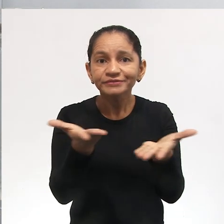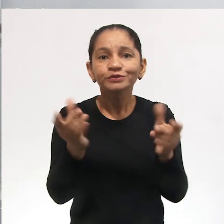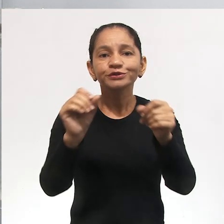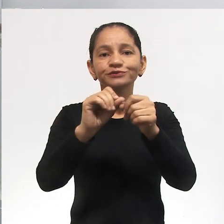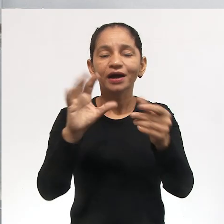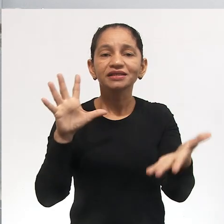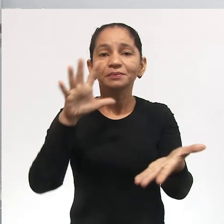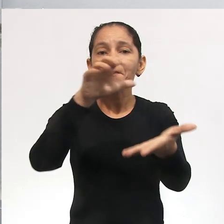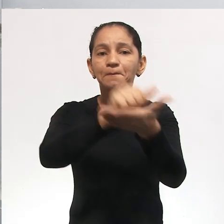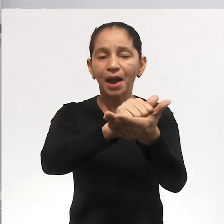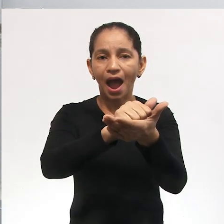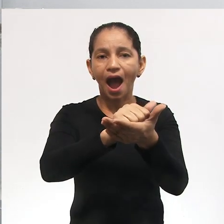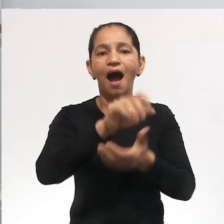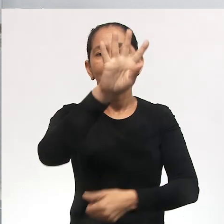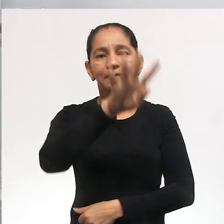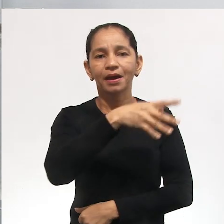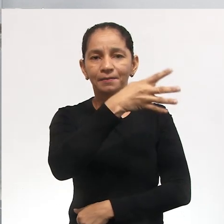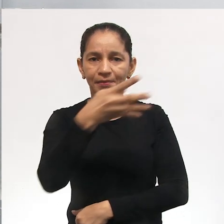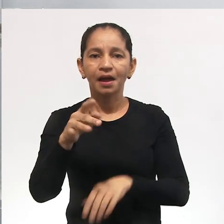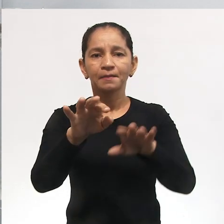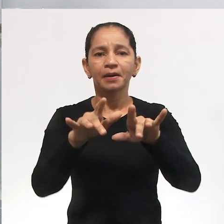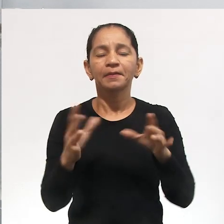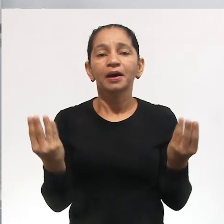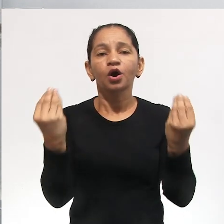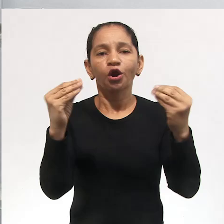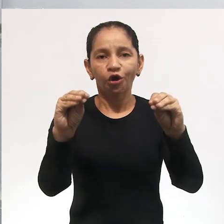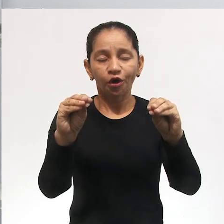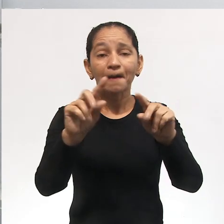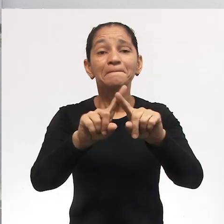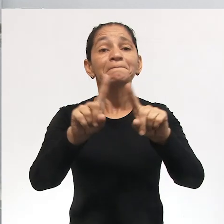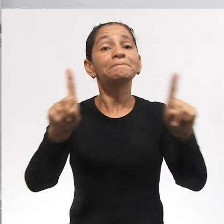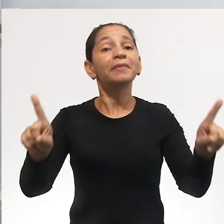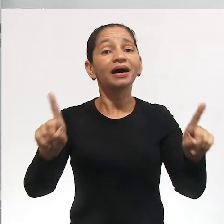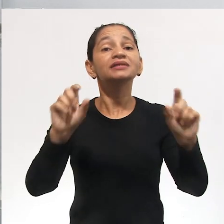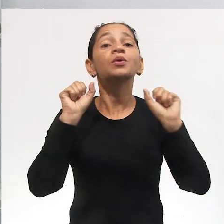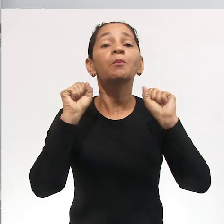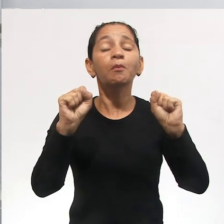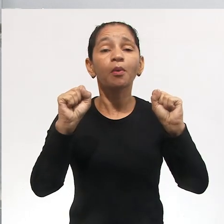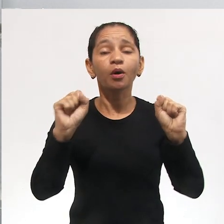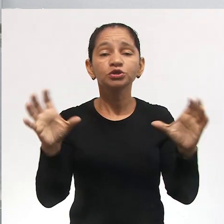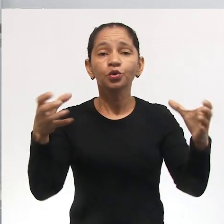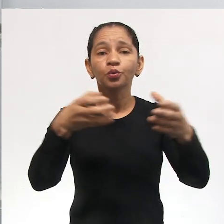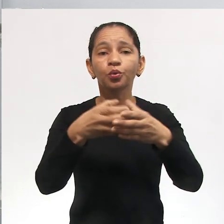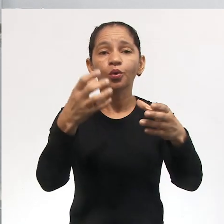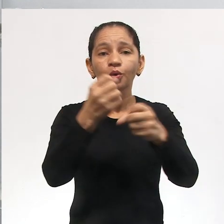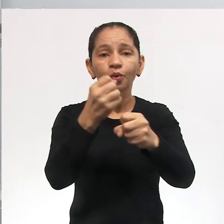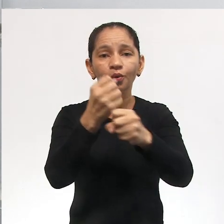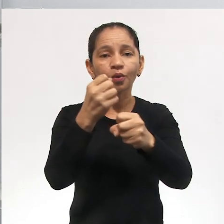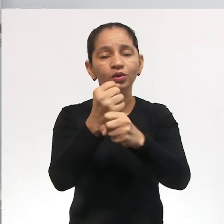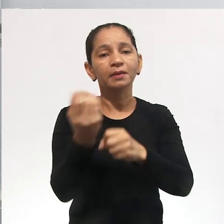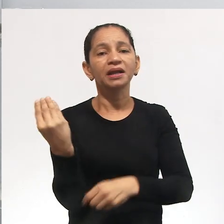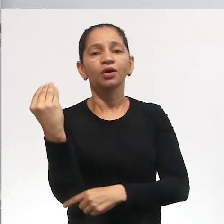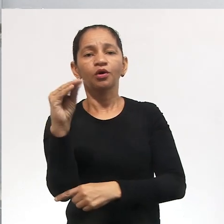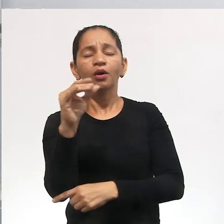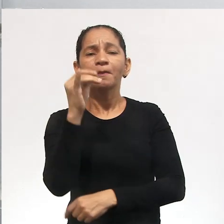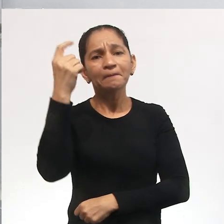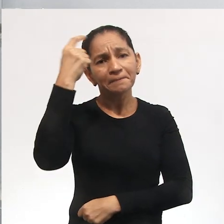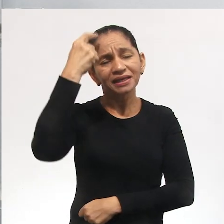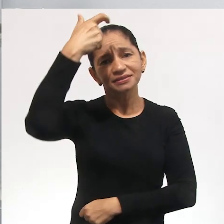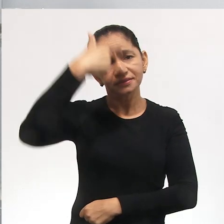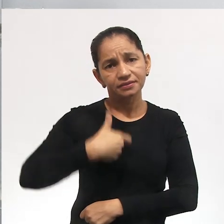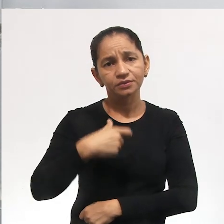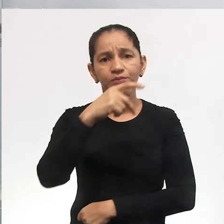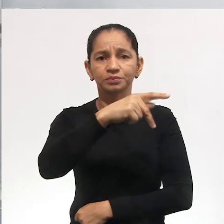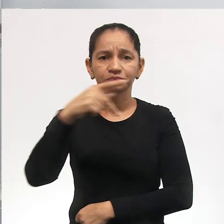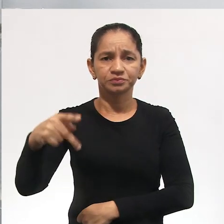ativo, é tudo aquilo que gera benefício econômico. Você pode esperar em algum momento que aquilo vai dar certo. Por exemplo, imagina eu, professor, dando aula